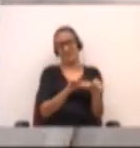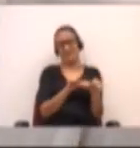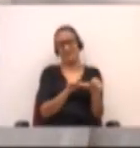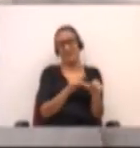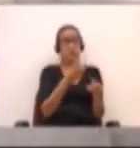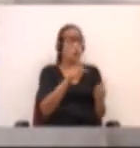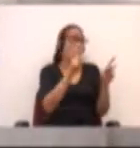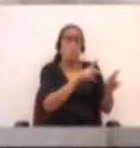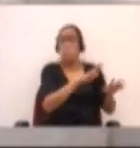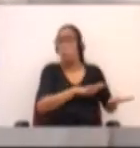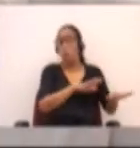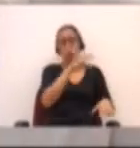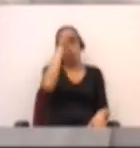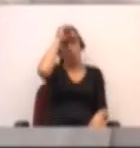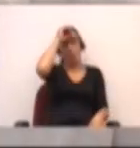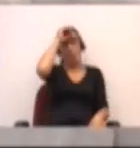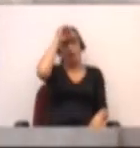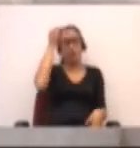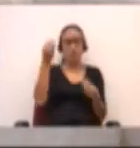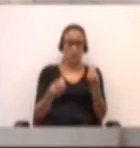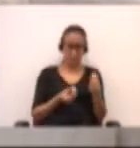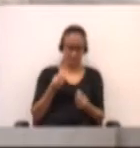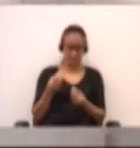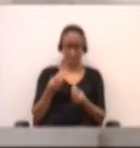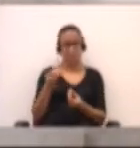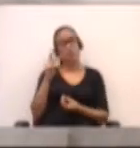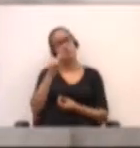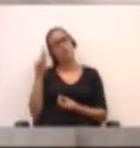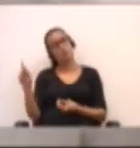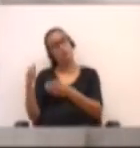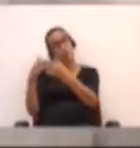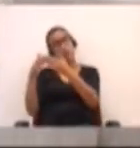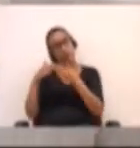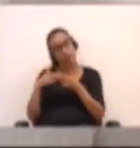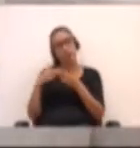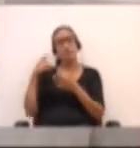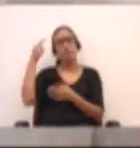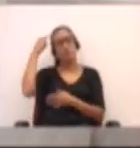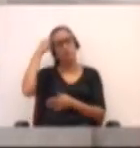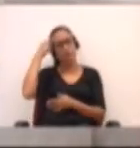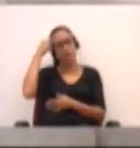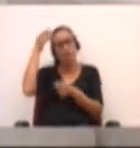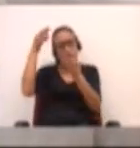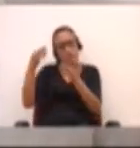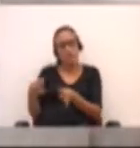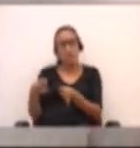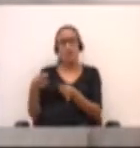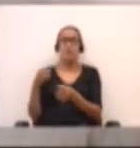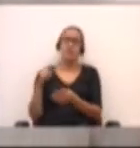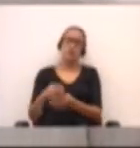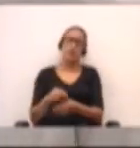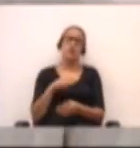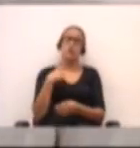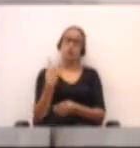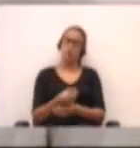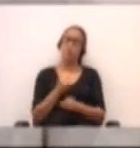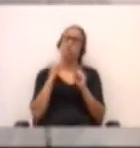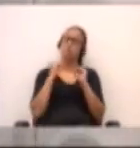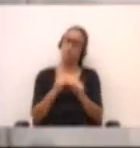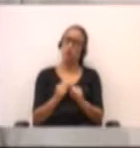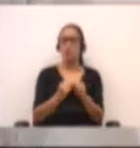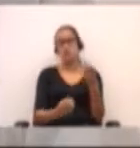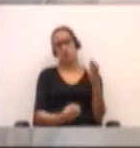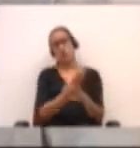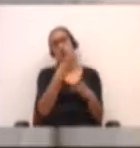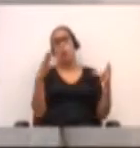cautela, pudesse rever essa decisão, no sentido de que possamos, sim, implementar uma comissão específica para tratar